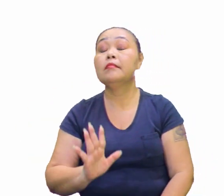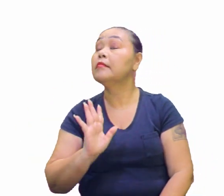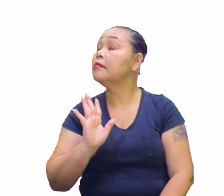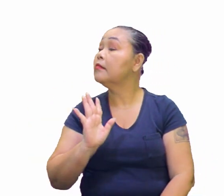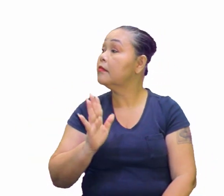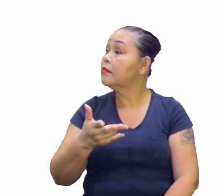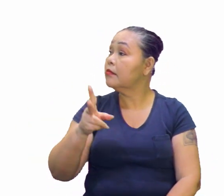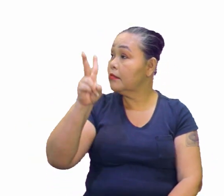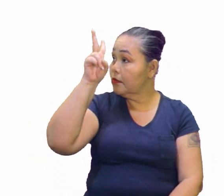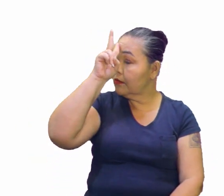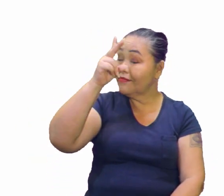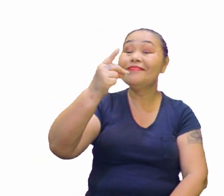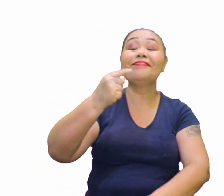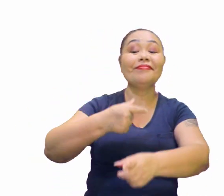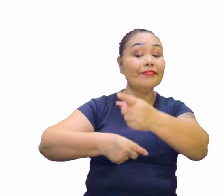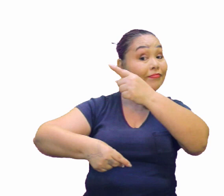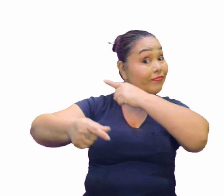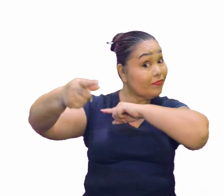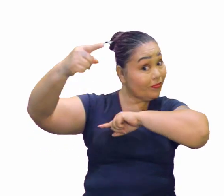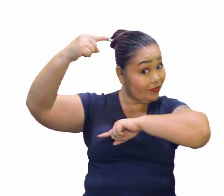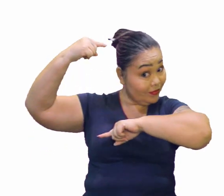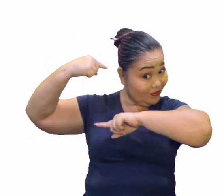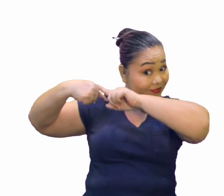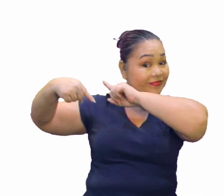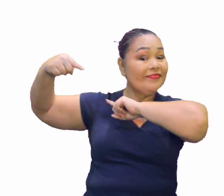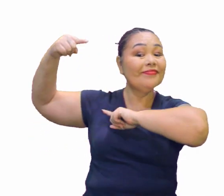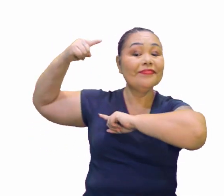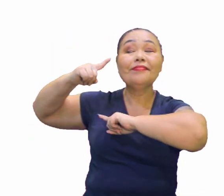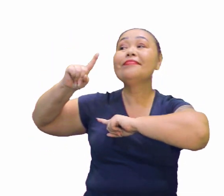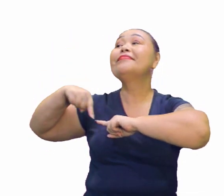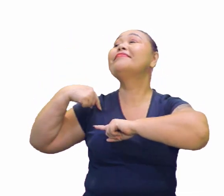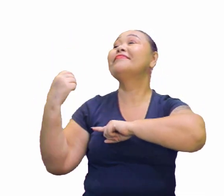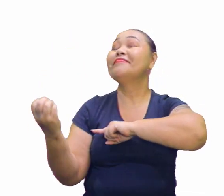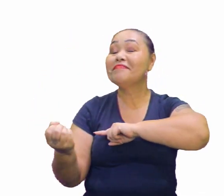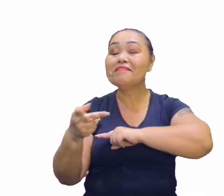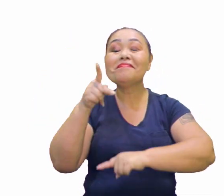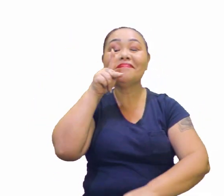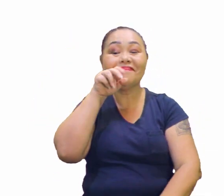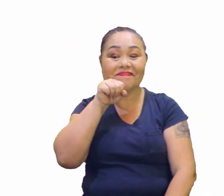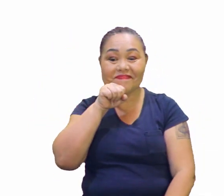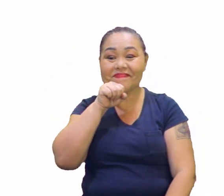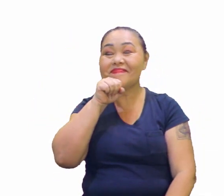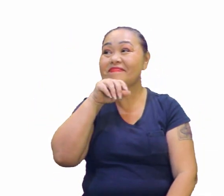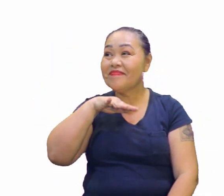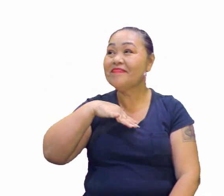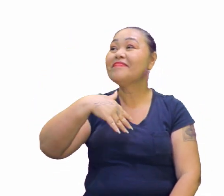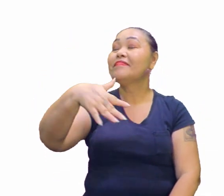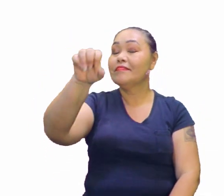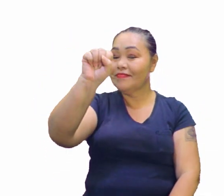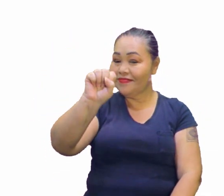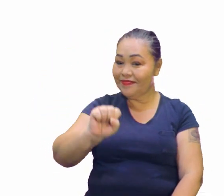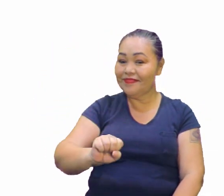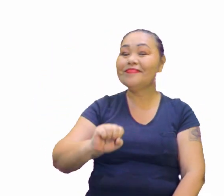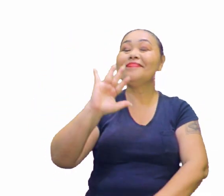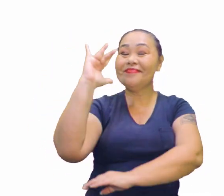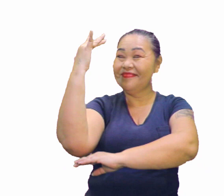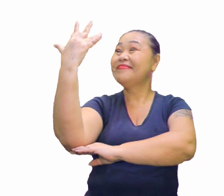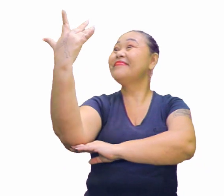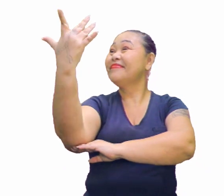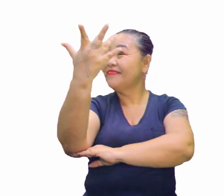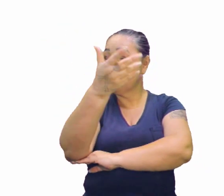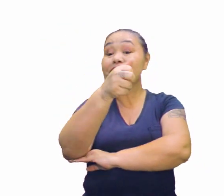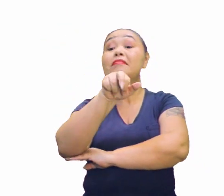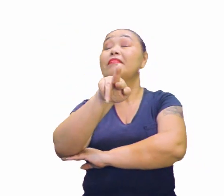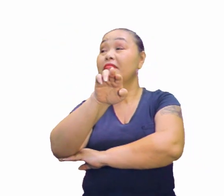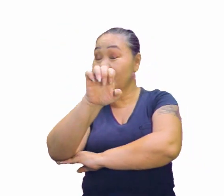Japa, você lembra, há muito tempo atrás, a Nova Porto Velho aqui, né, era ali a Zona Sul, era cheia de floresta, o